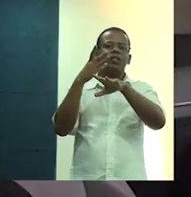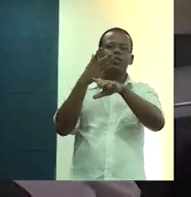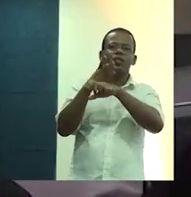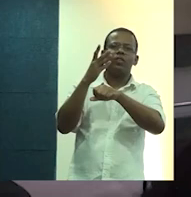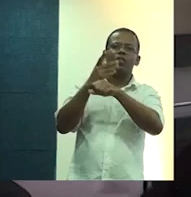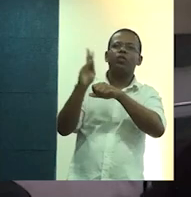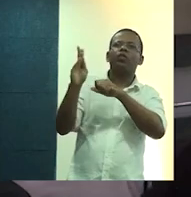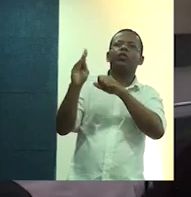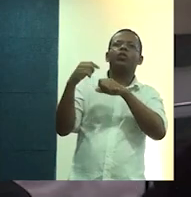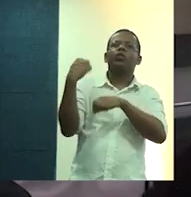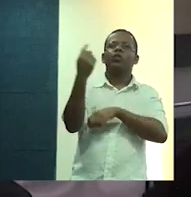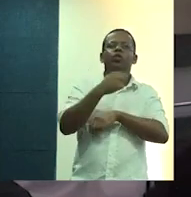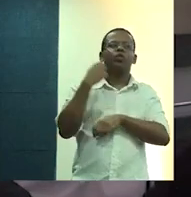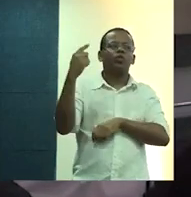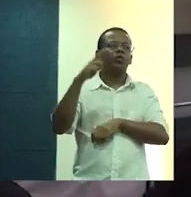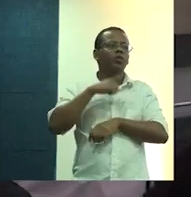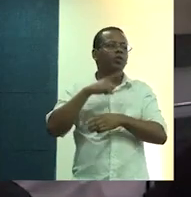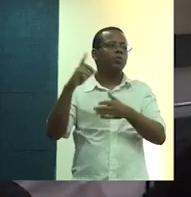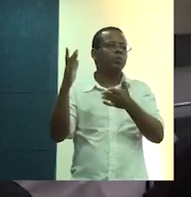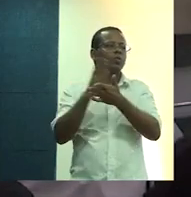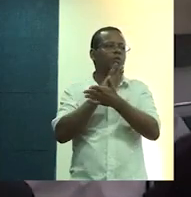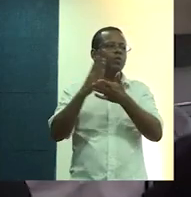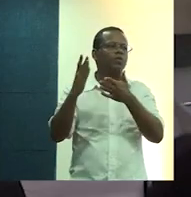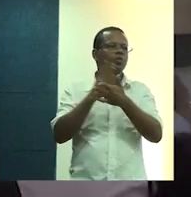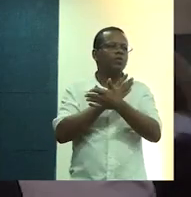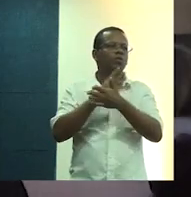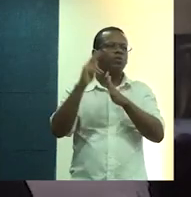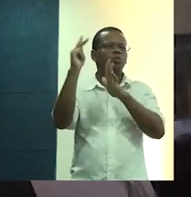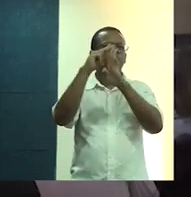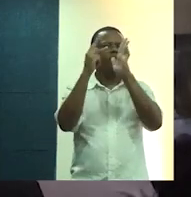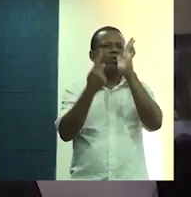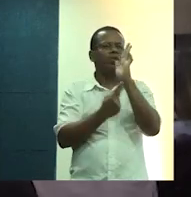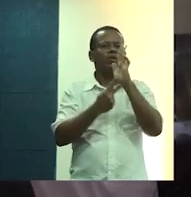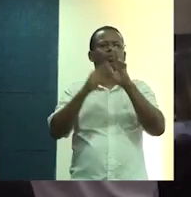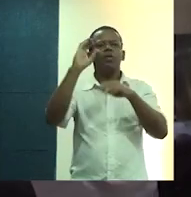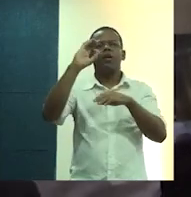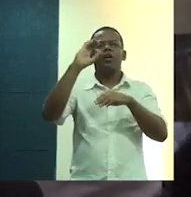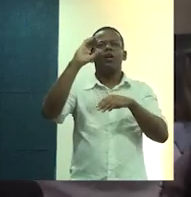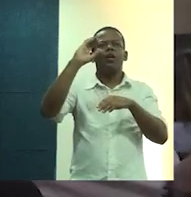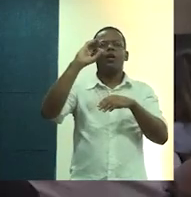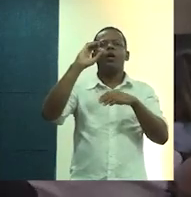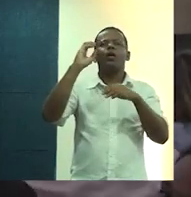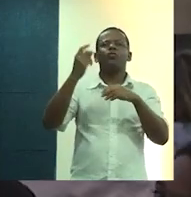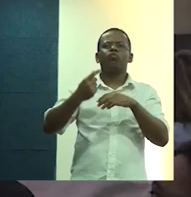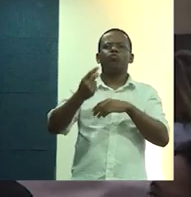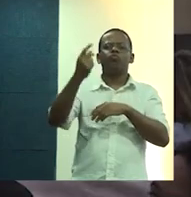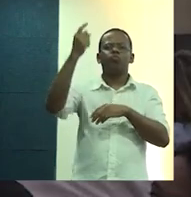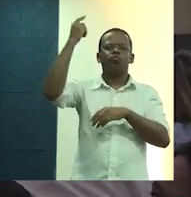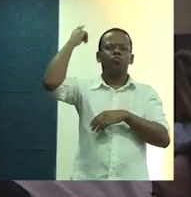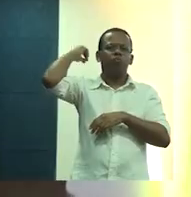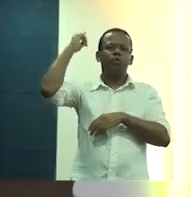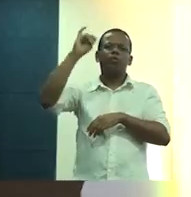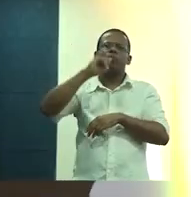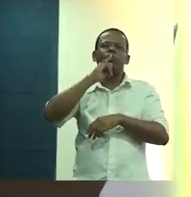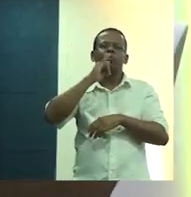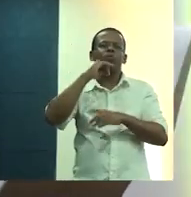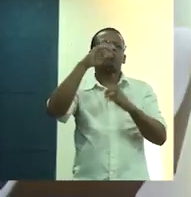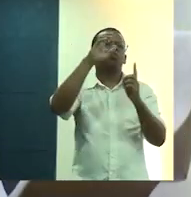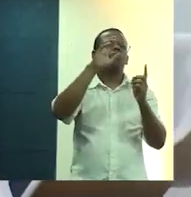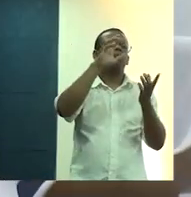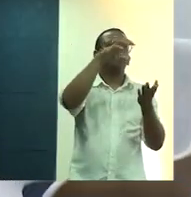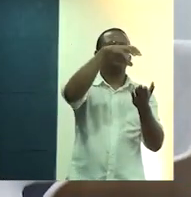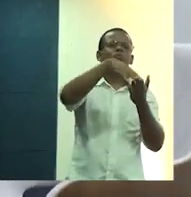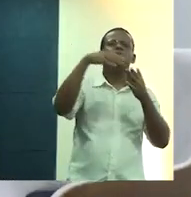desses agentes coletivos a gente tem muitos programas clássicos do próprio governo federal que estimulam isso por exemplo os pontos de Cultura